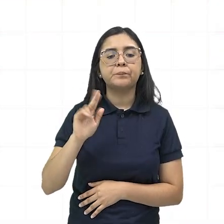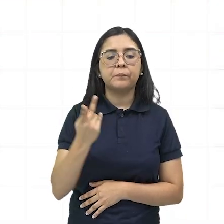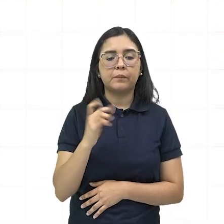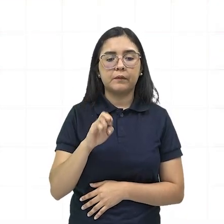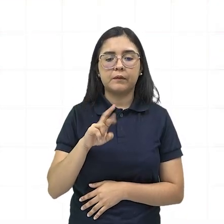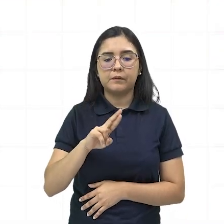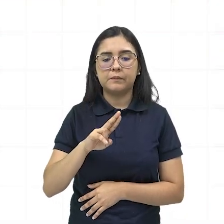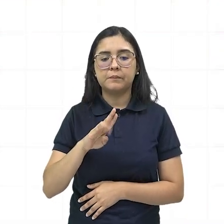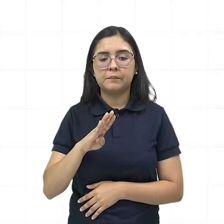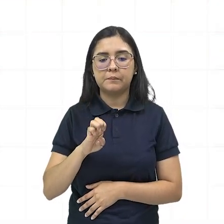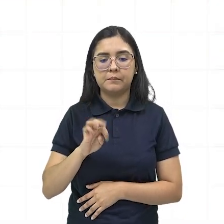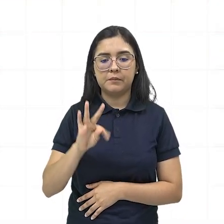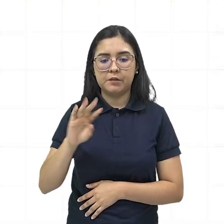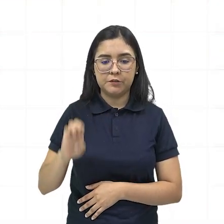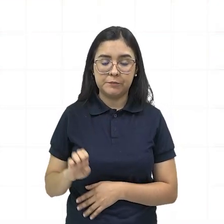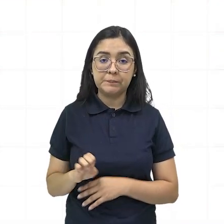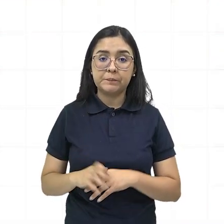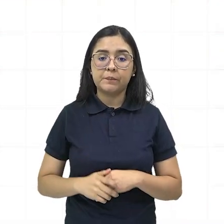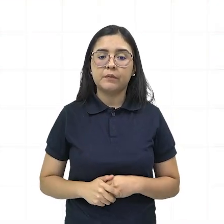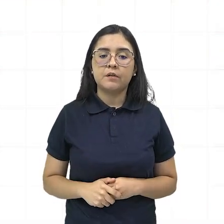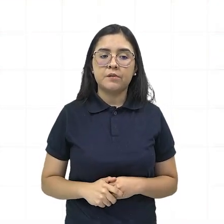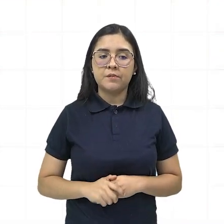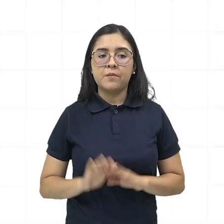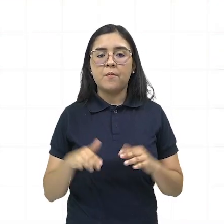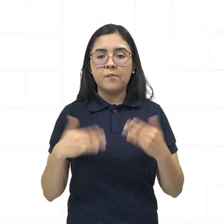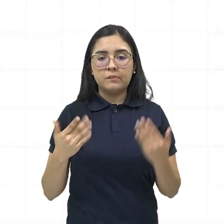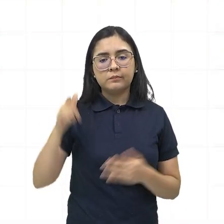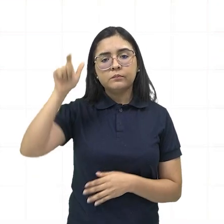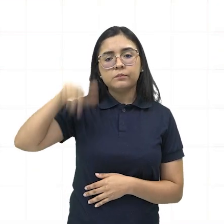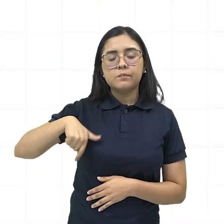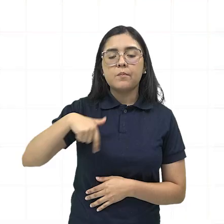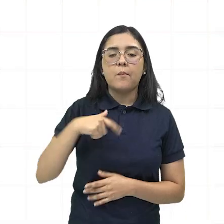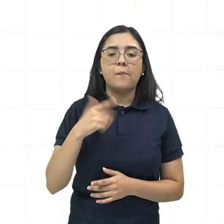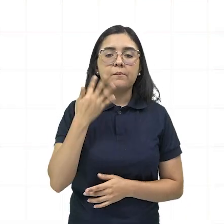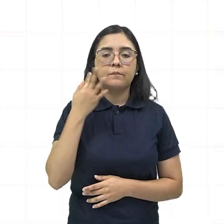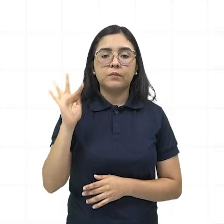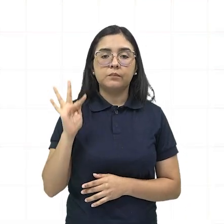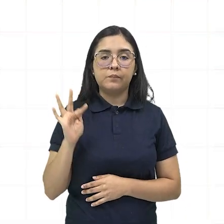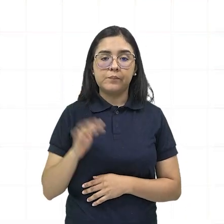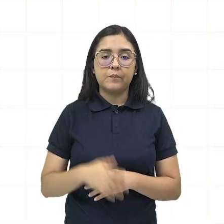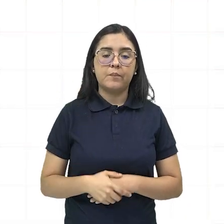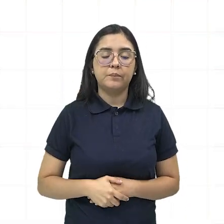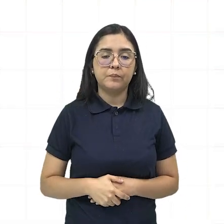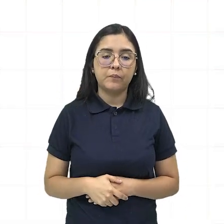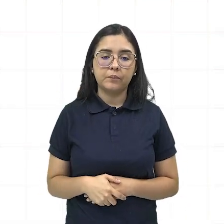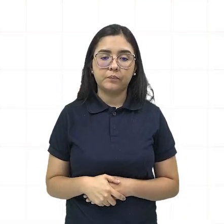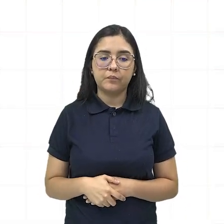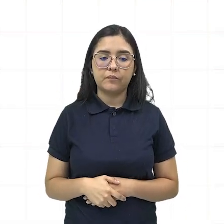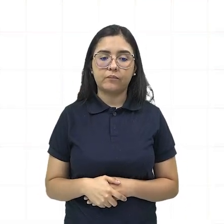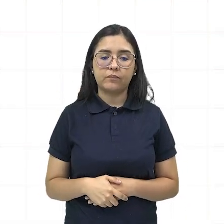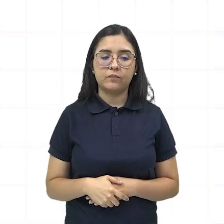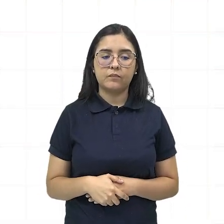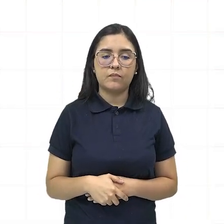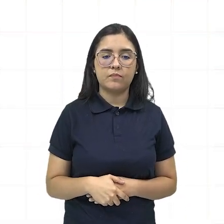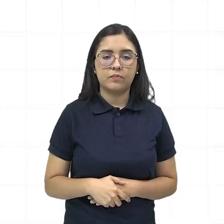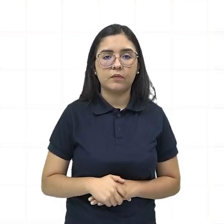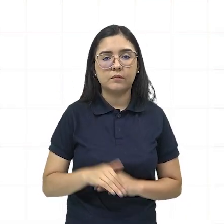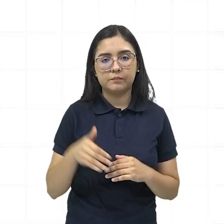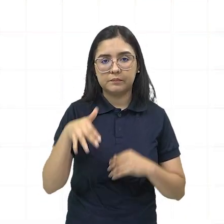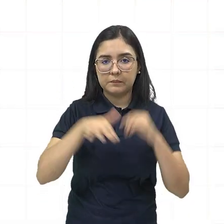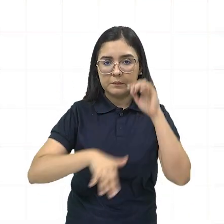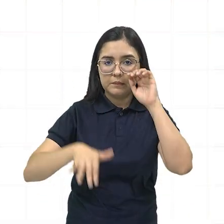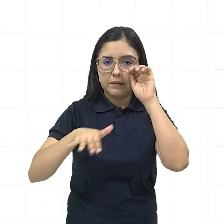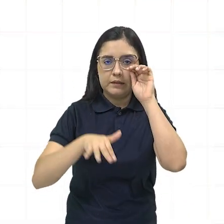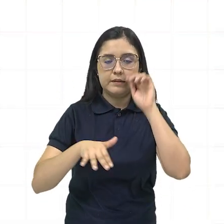o Herbert Spencer, tá? O Herbert Spencer, ele vai ser, para a